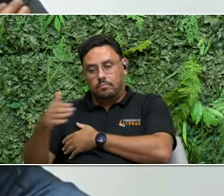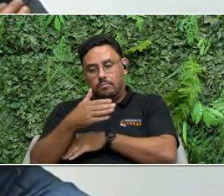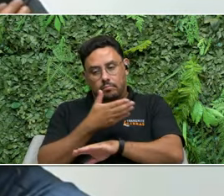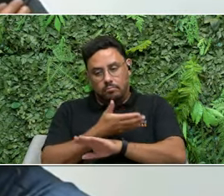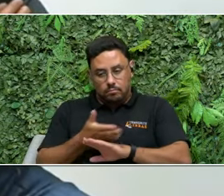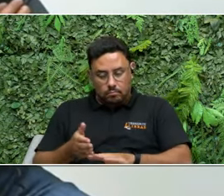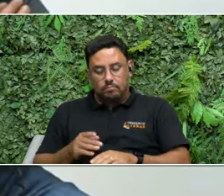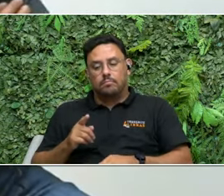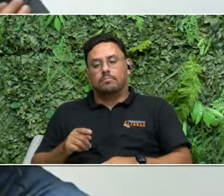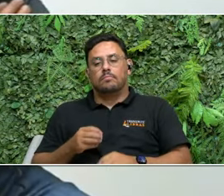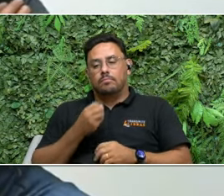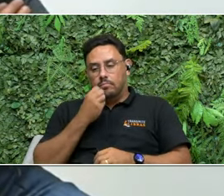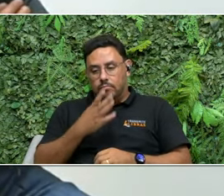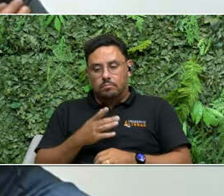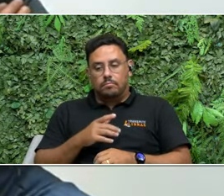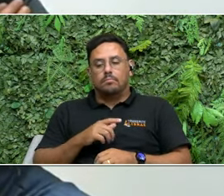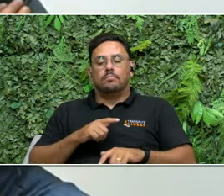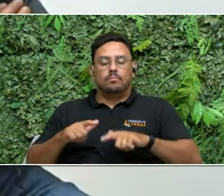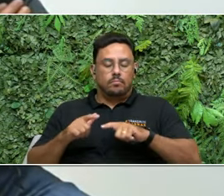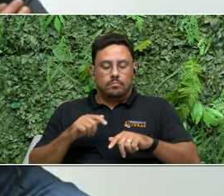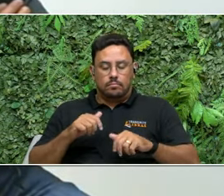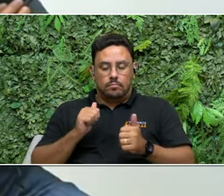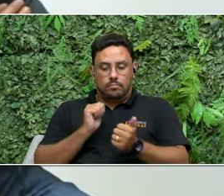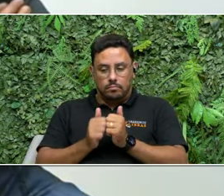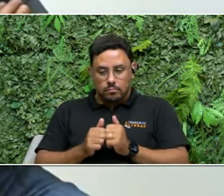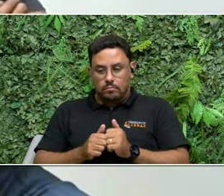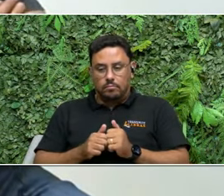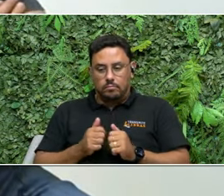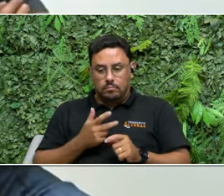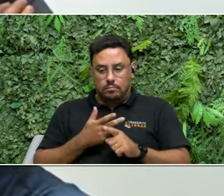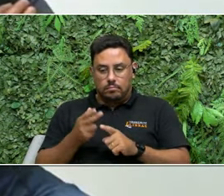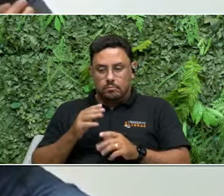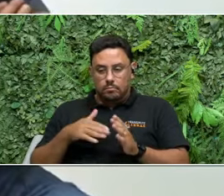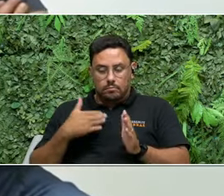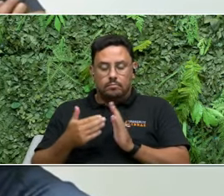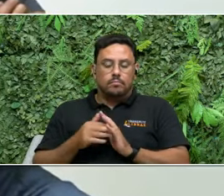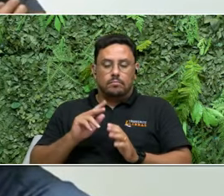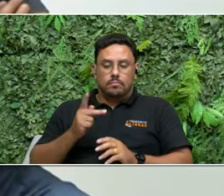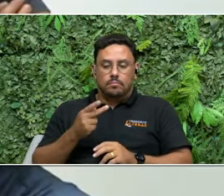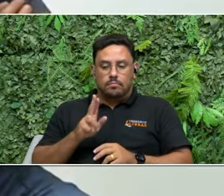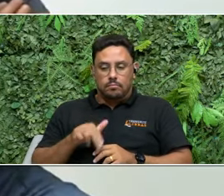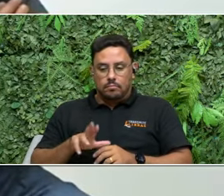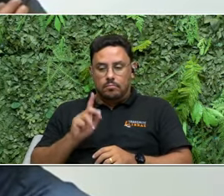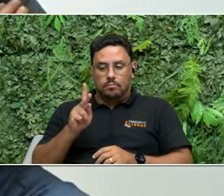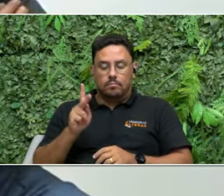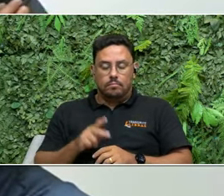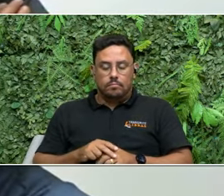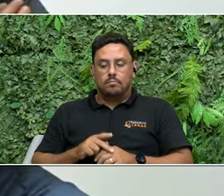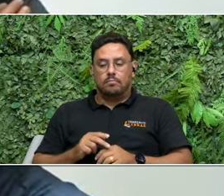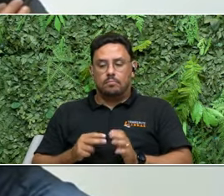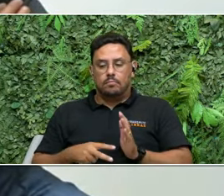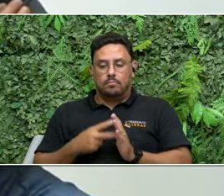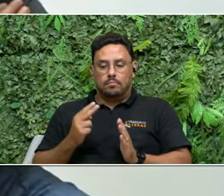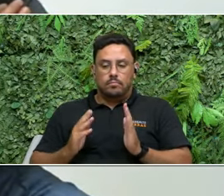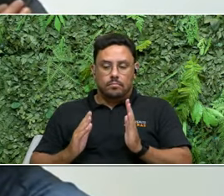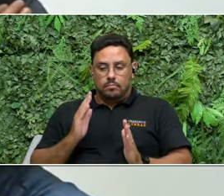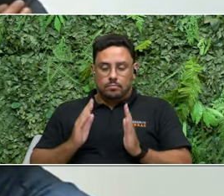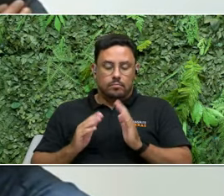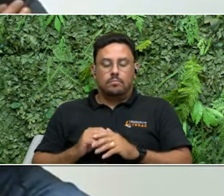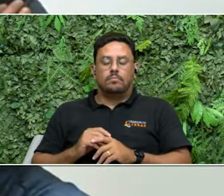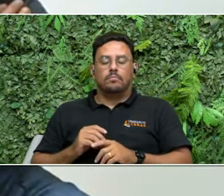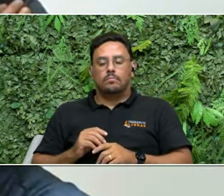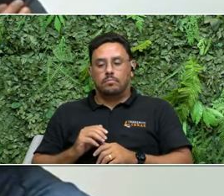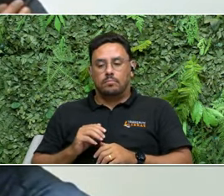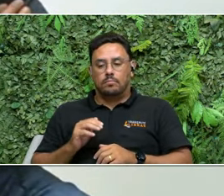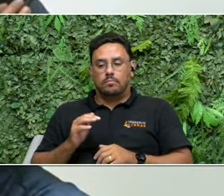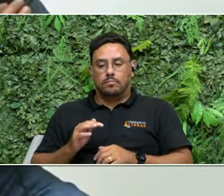acostumados grande partida do Zé Ivaldo ganhou todas do hul principalmente no segundo tempo quando ele entrou e para